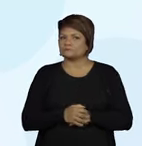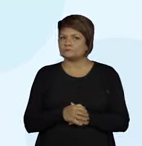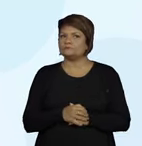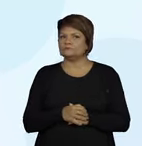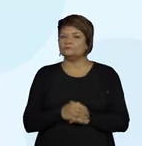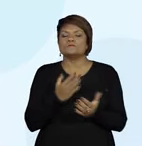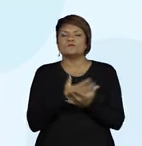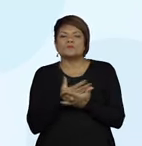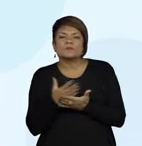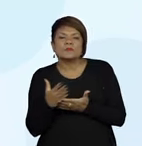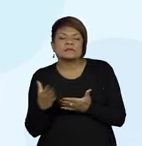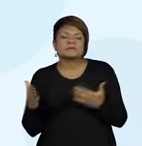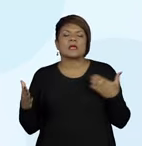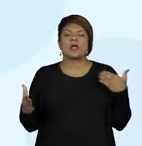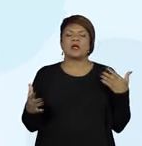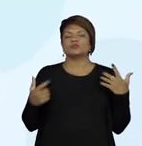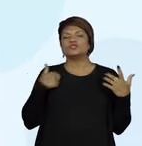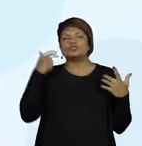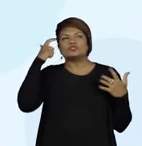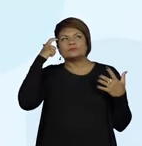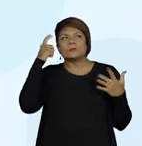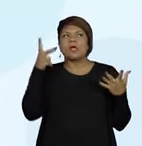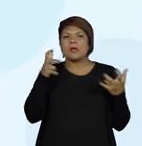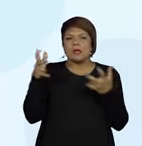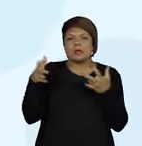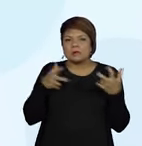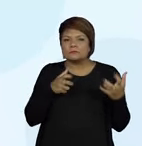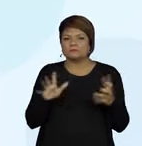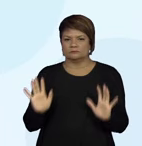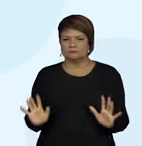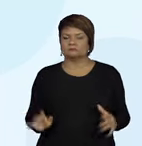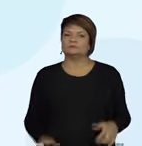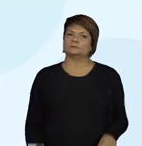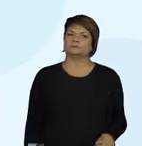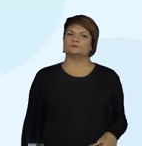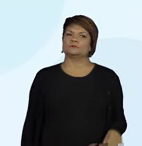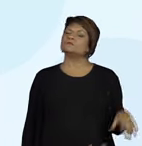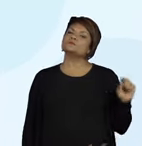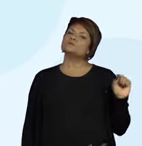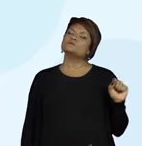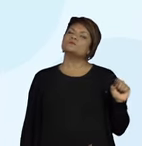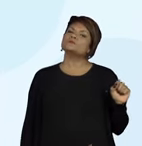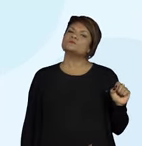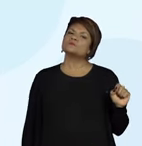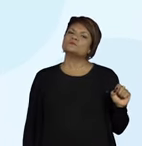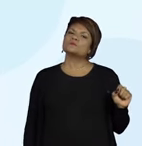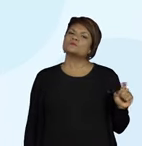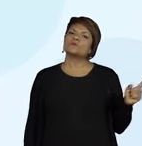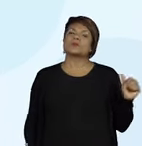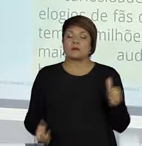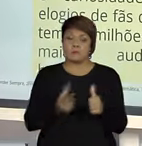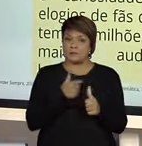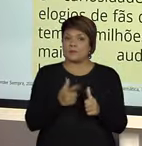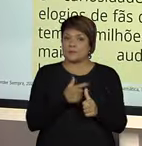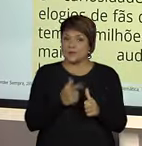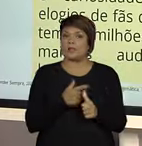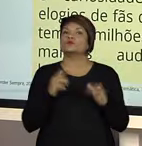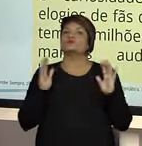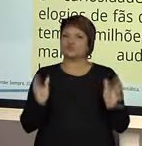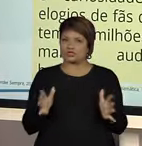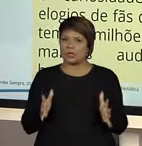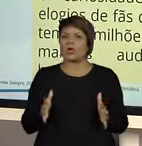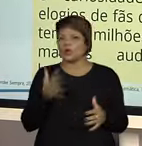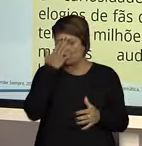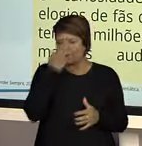no clima da entrevista, né? E o que vai... Primeiro, a gente sabe, já entendeu que a